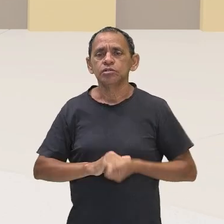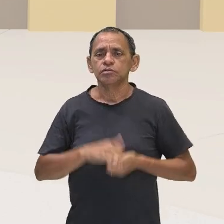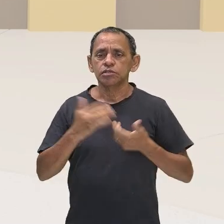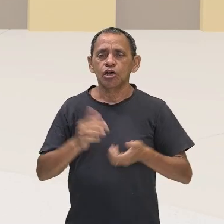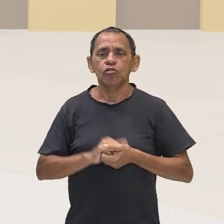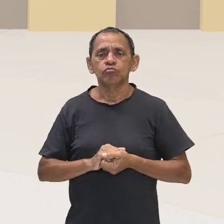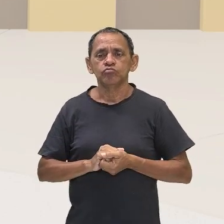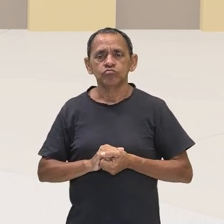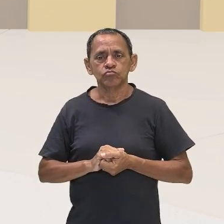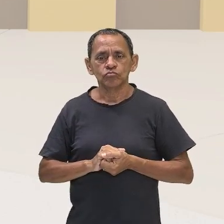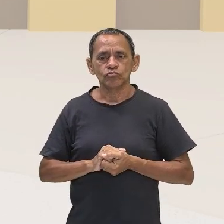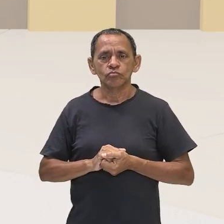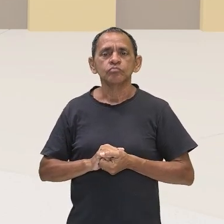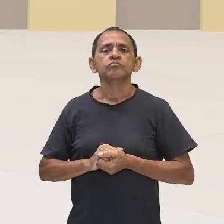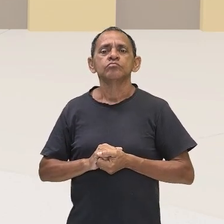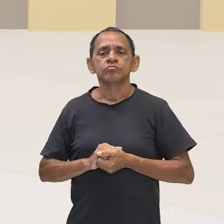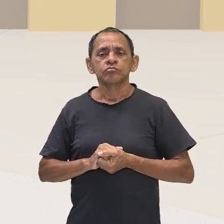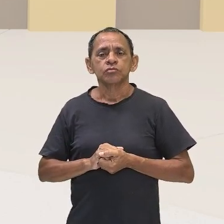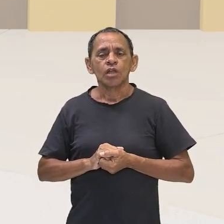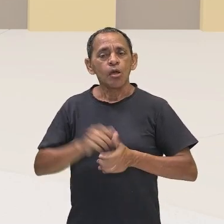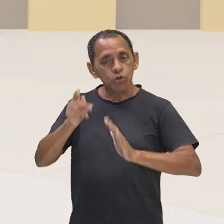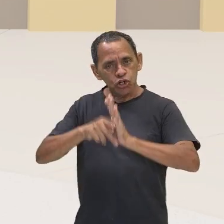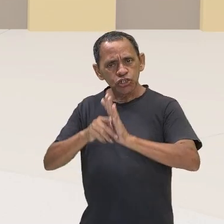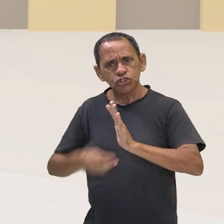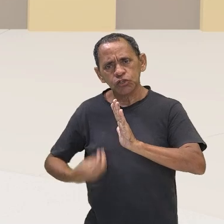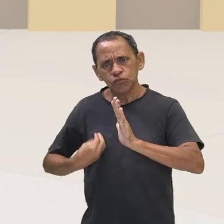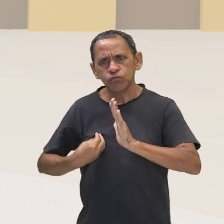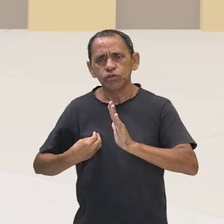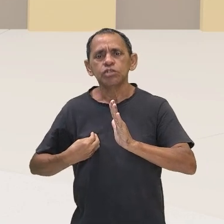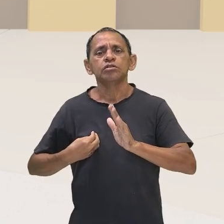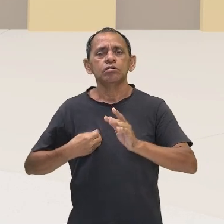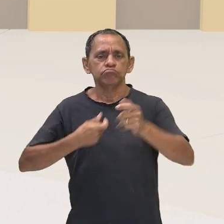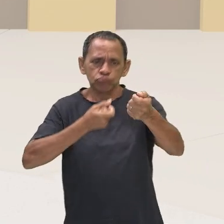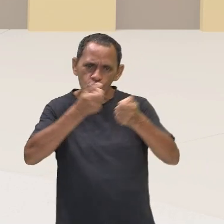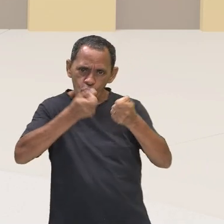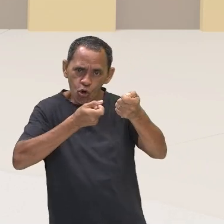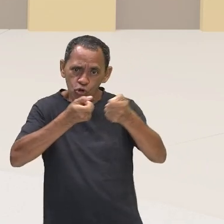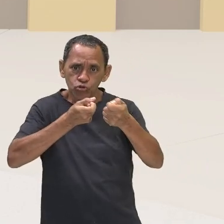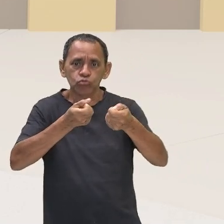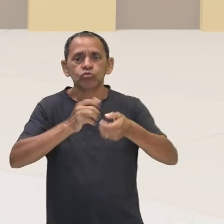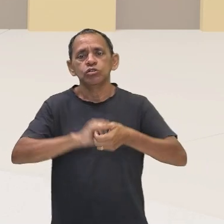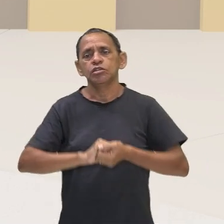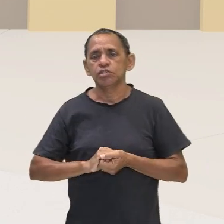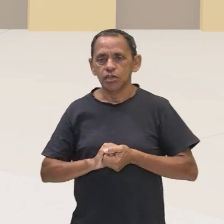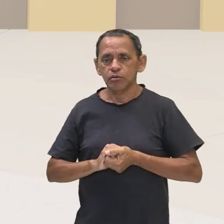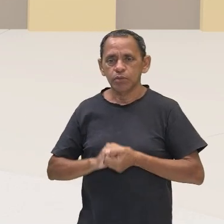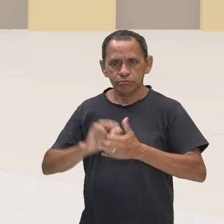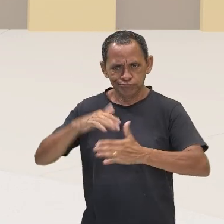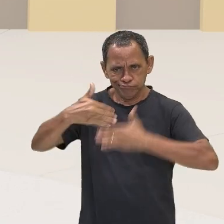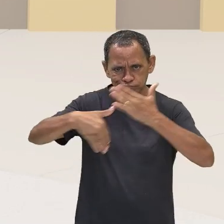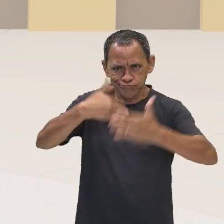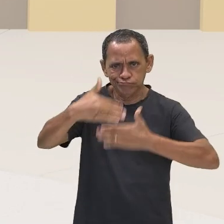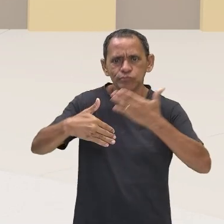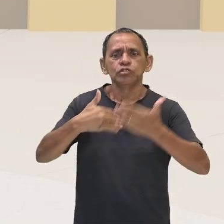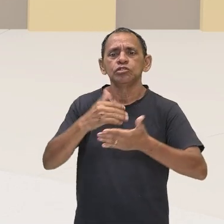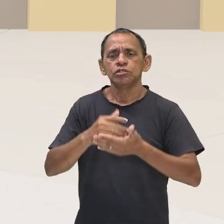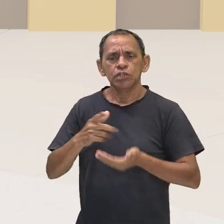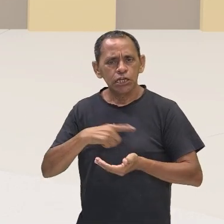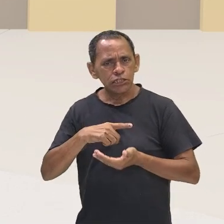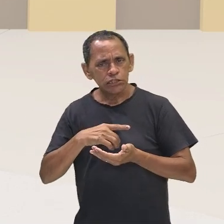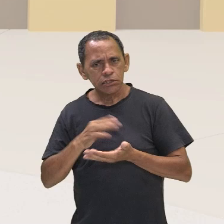significa construir uma vida planejada, que tenha como objetivo mobilizar recursos